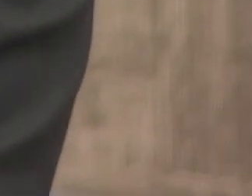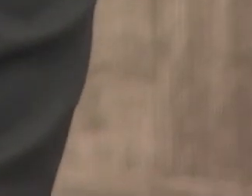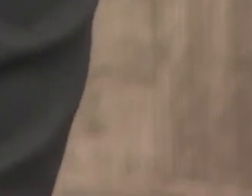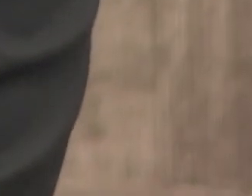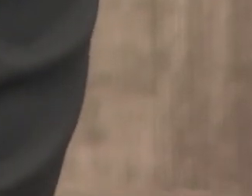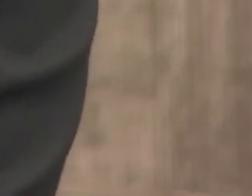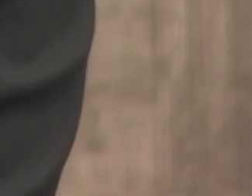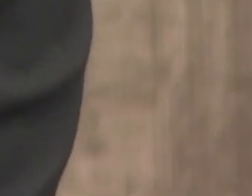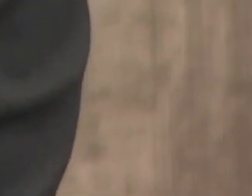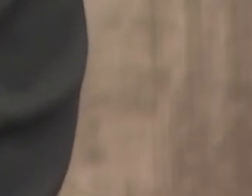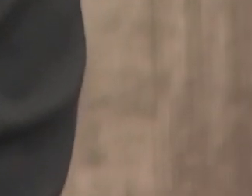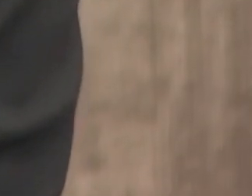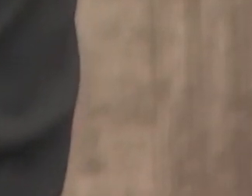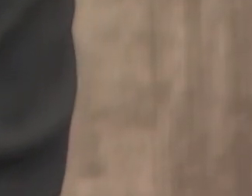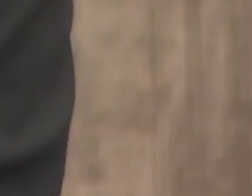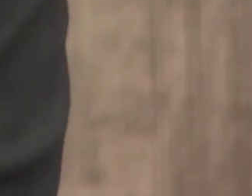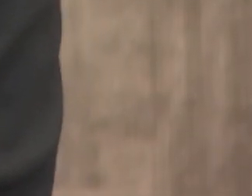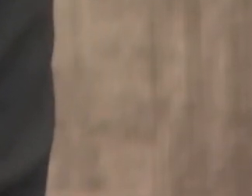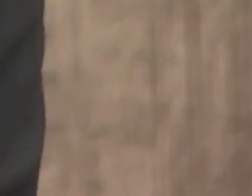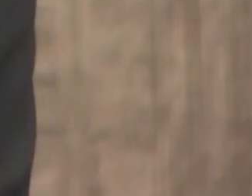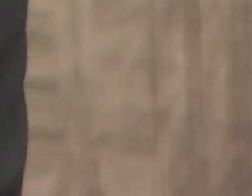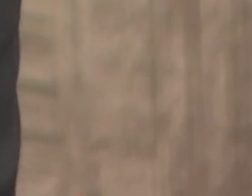ma tu occhi che ti guardano